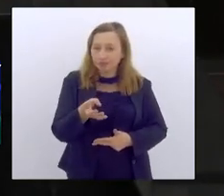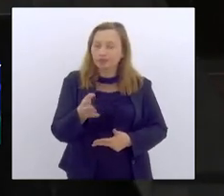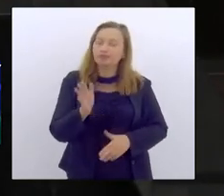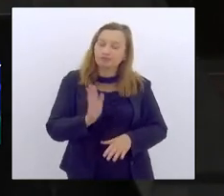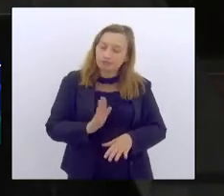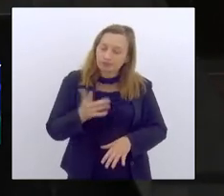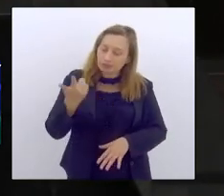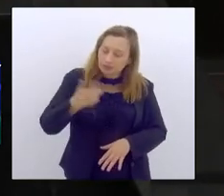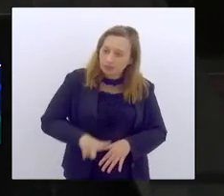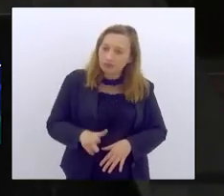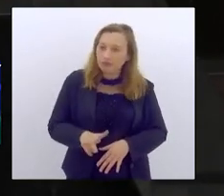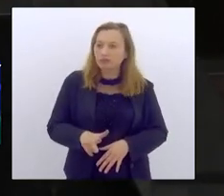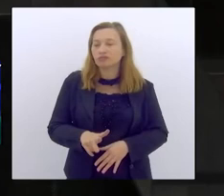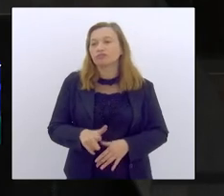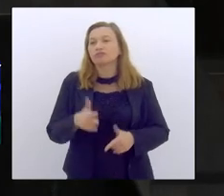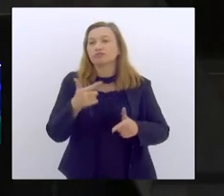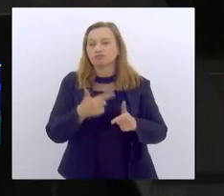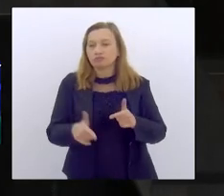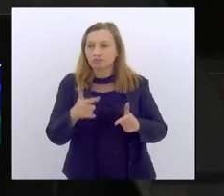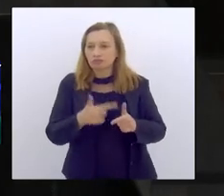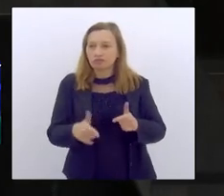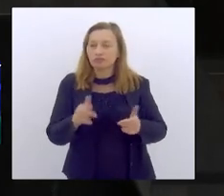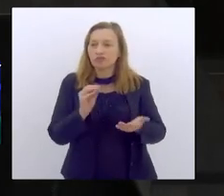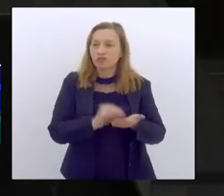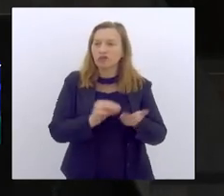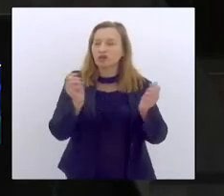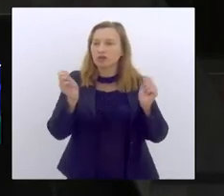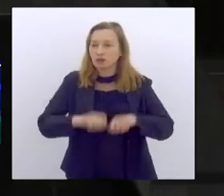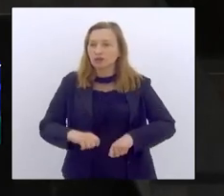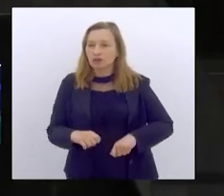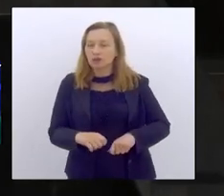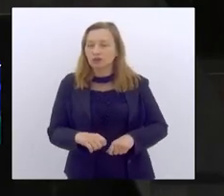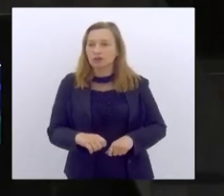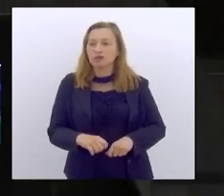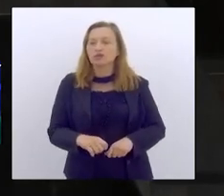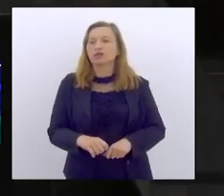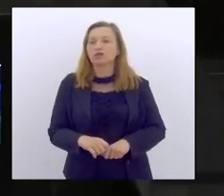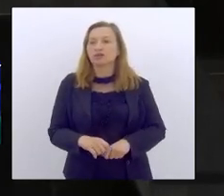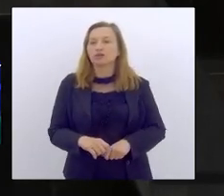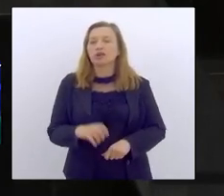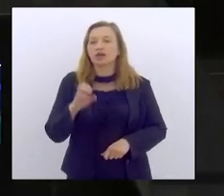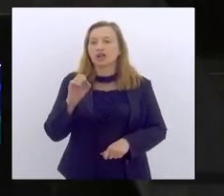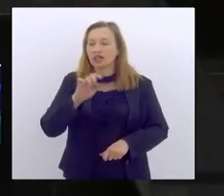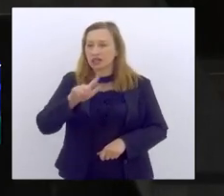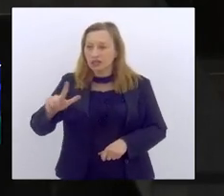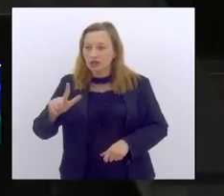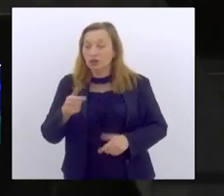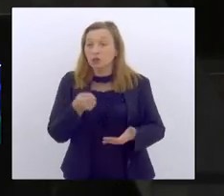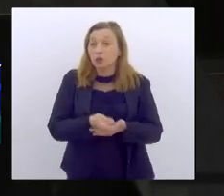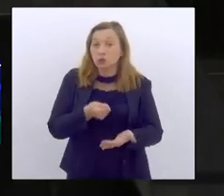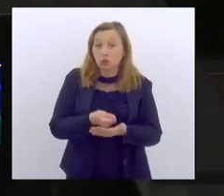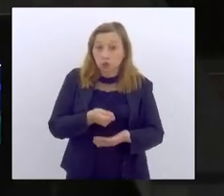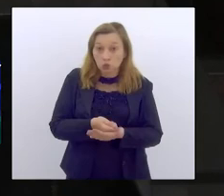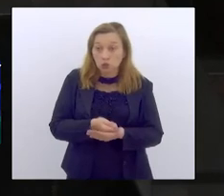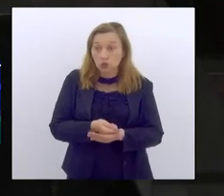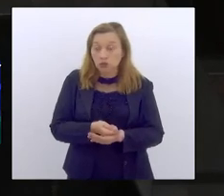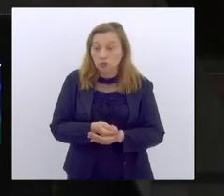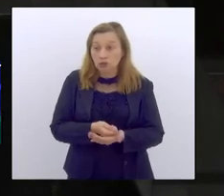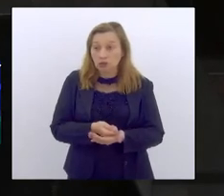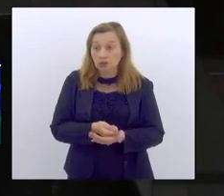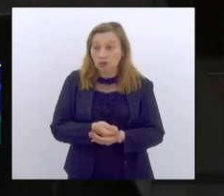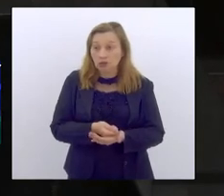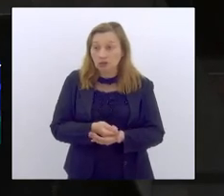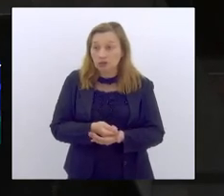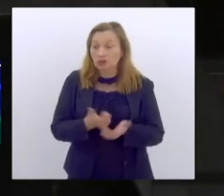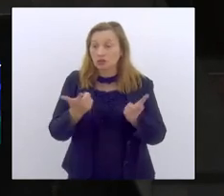mais uma atrapalhada mais uma incompetência mais uma pantalona nada da enel e exigir e exigir